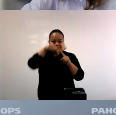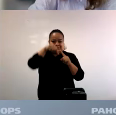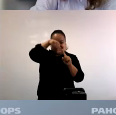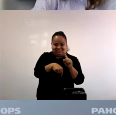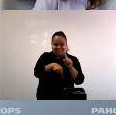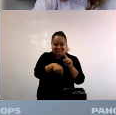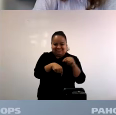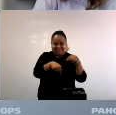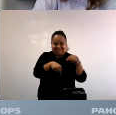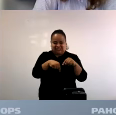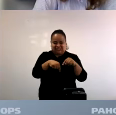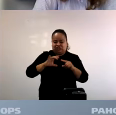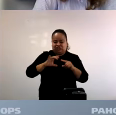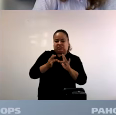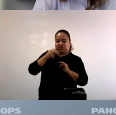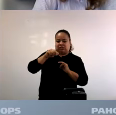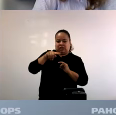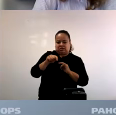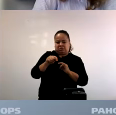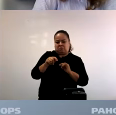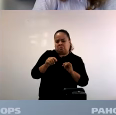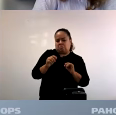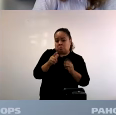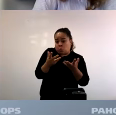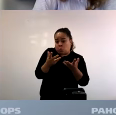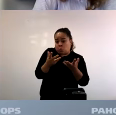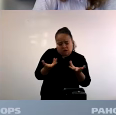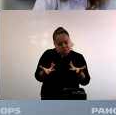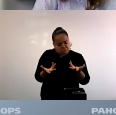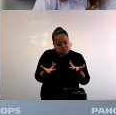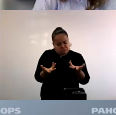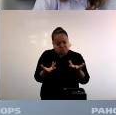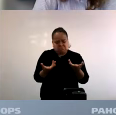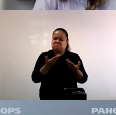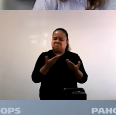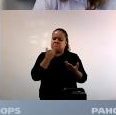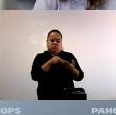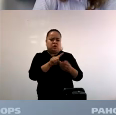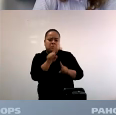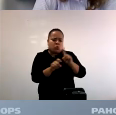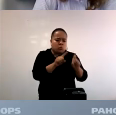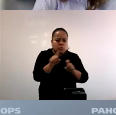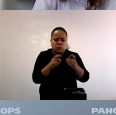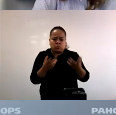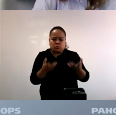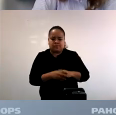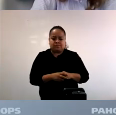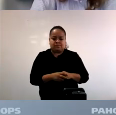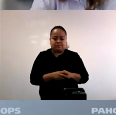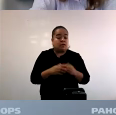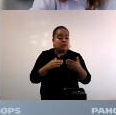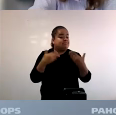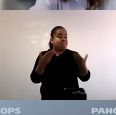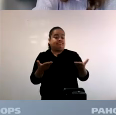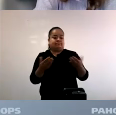na parte inferior. Ou também podem fazer perguntas através do slido.com. Vamos continuar